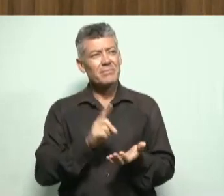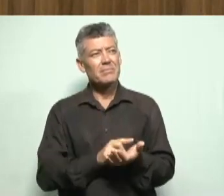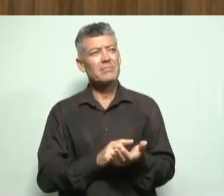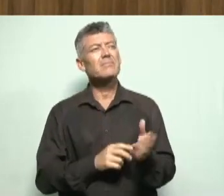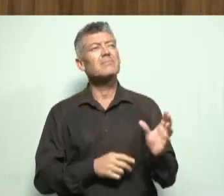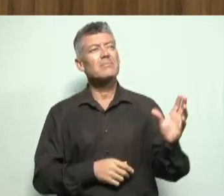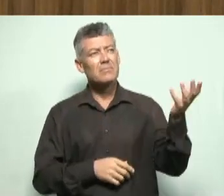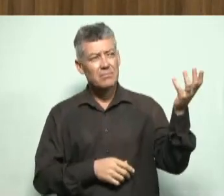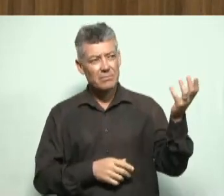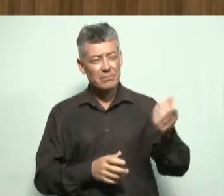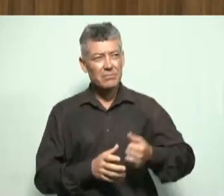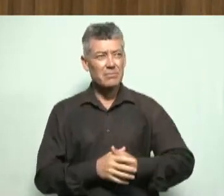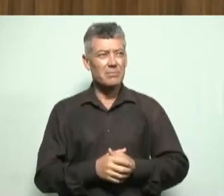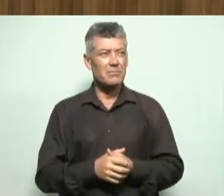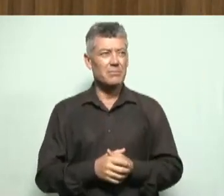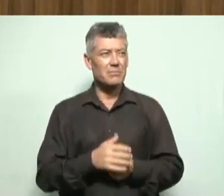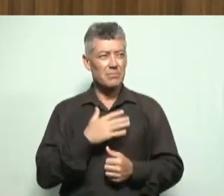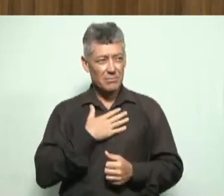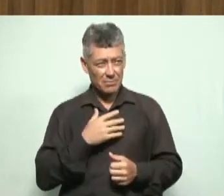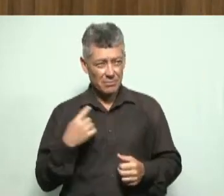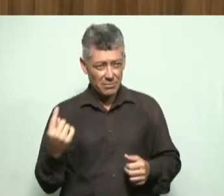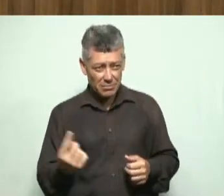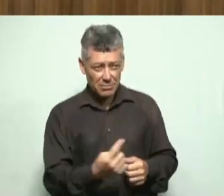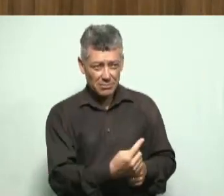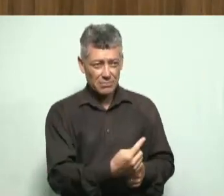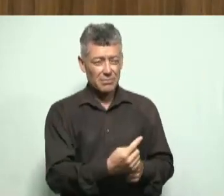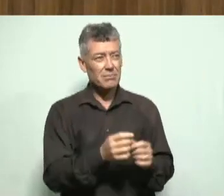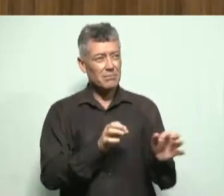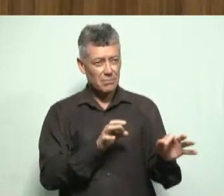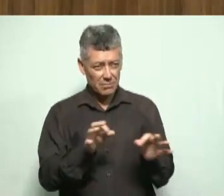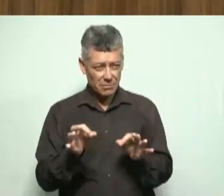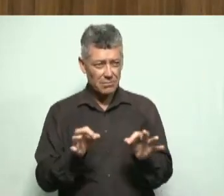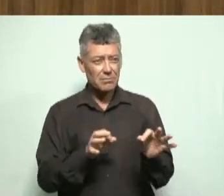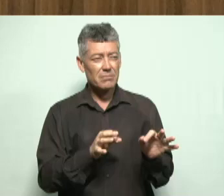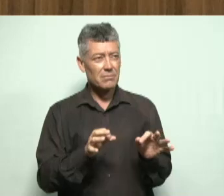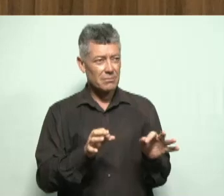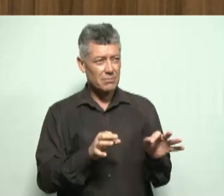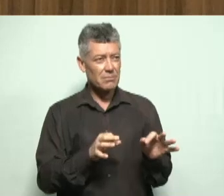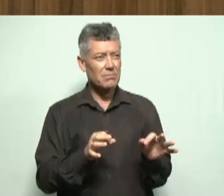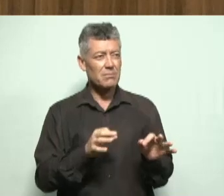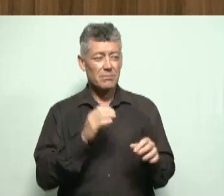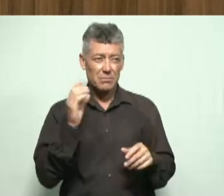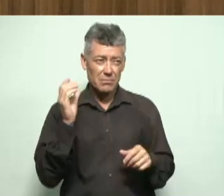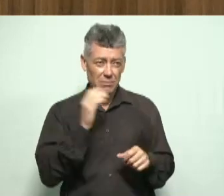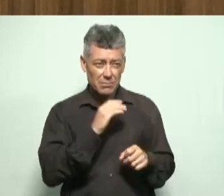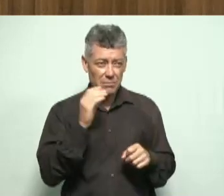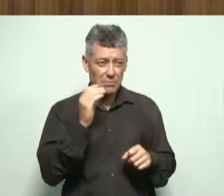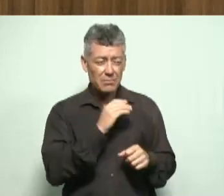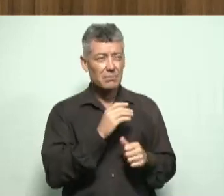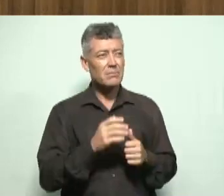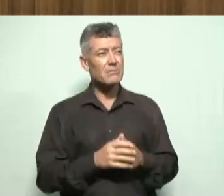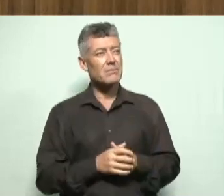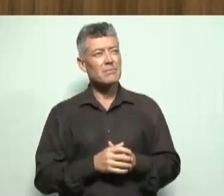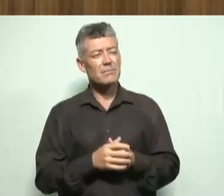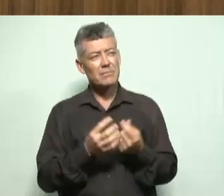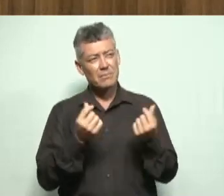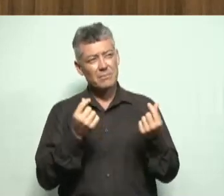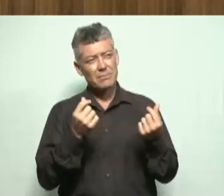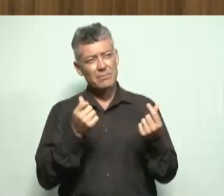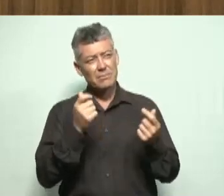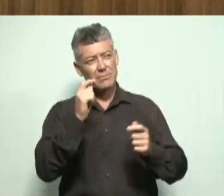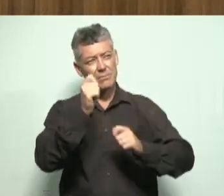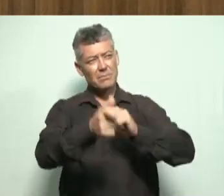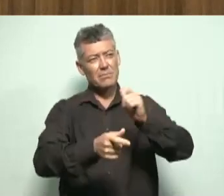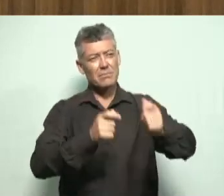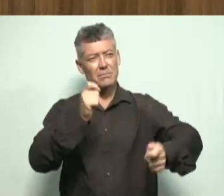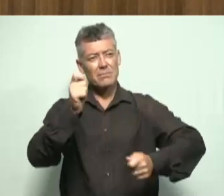situação. É por isso que nós precisamos nos preparar e urgentemente ampliar os investimentos